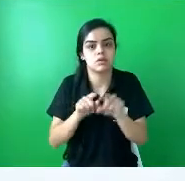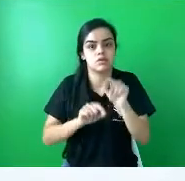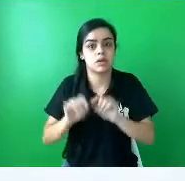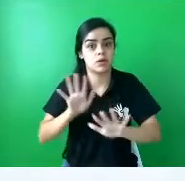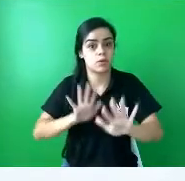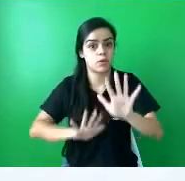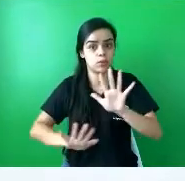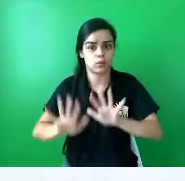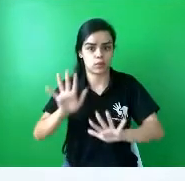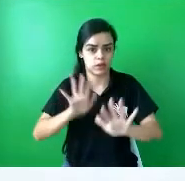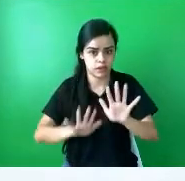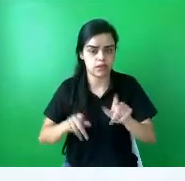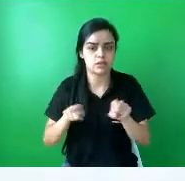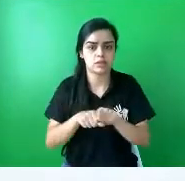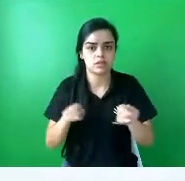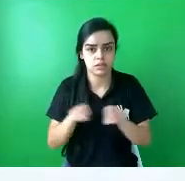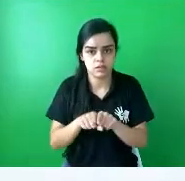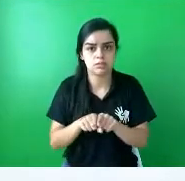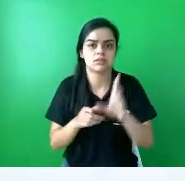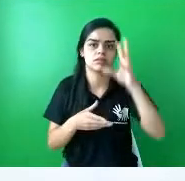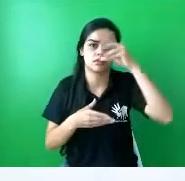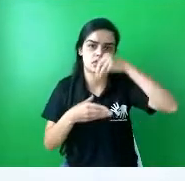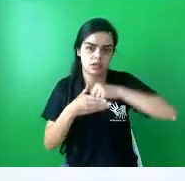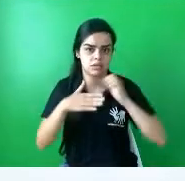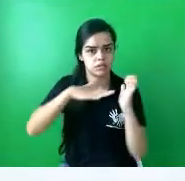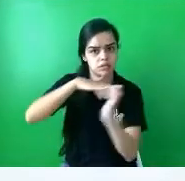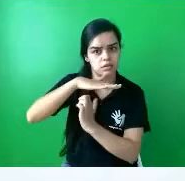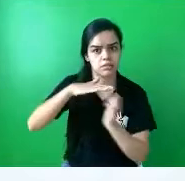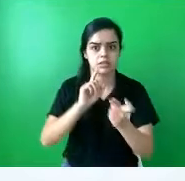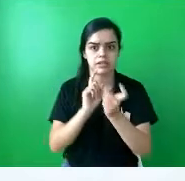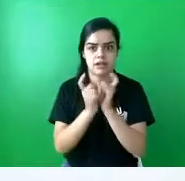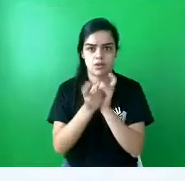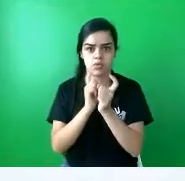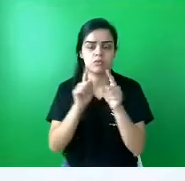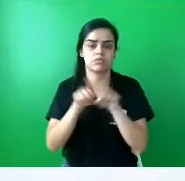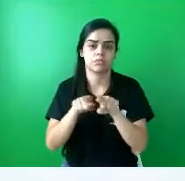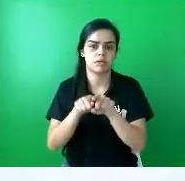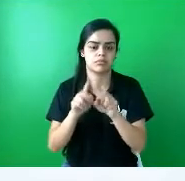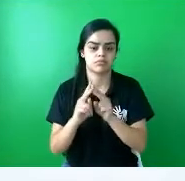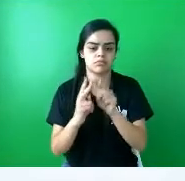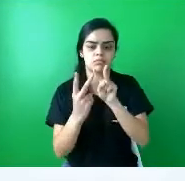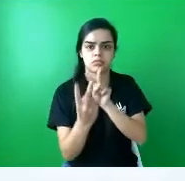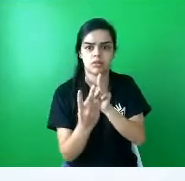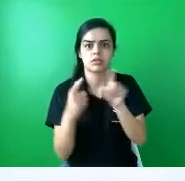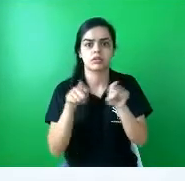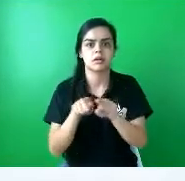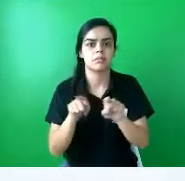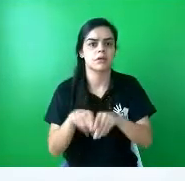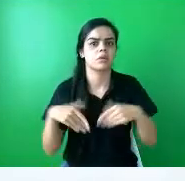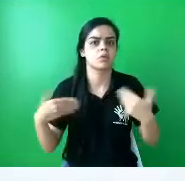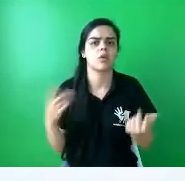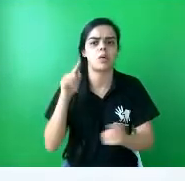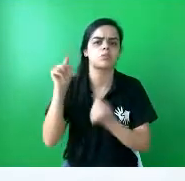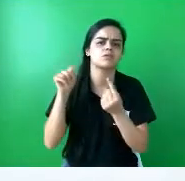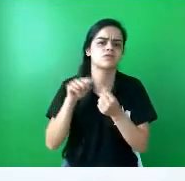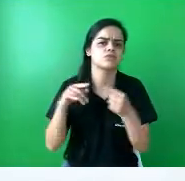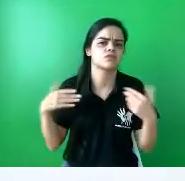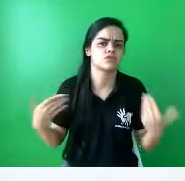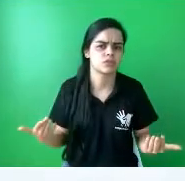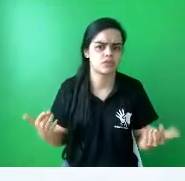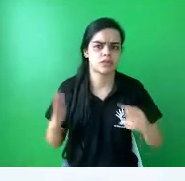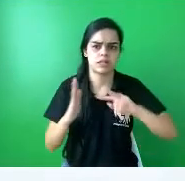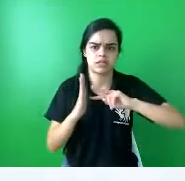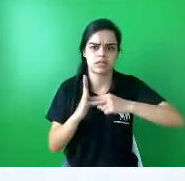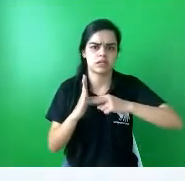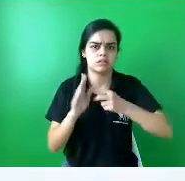tomado muito cuidado em relação a isso, distanciamento social dentro das empresas, reuniões que são feitas de forma virtual. Então, qual que é o intuito disso? Não é o sindicato se